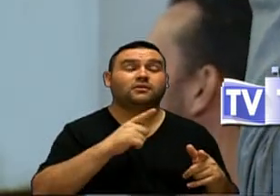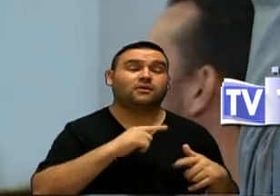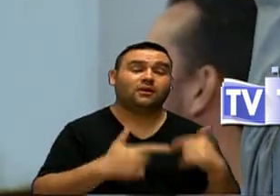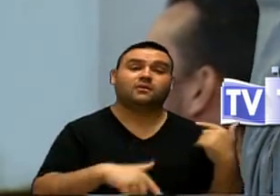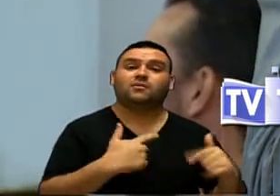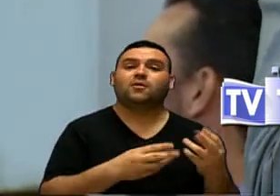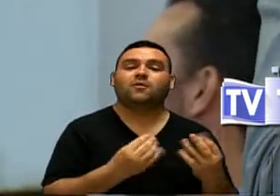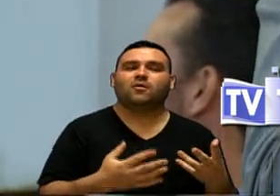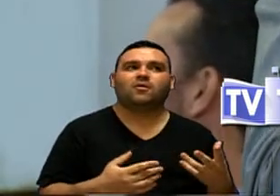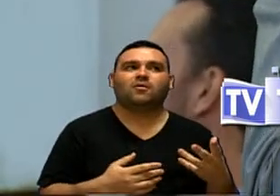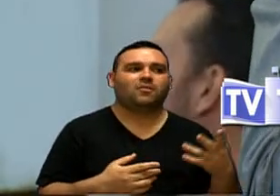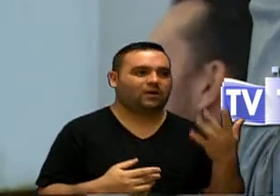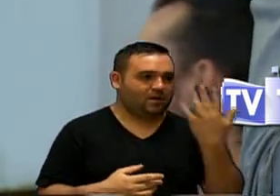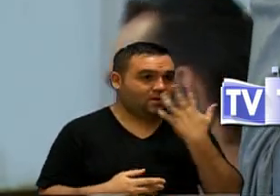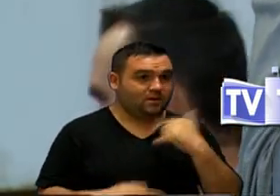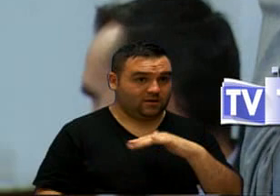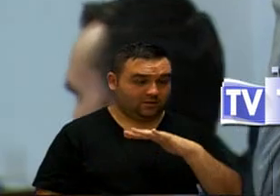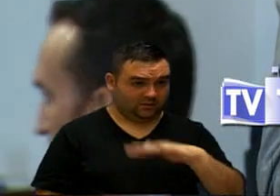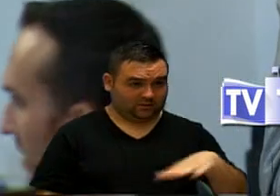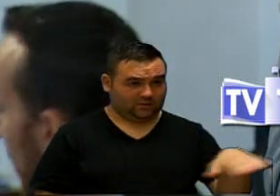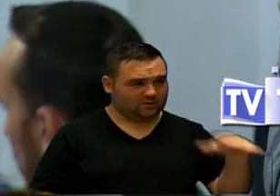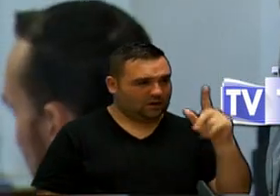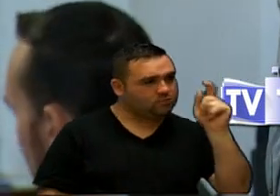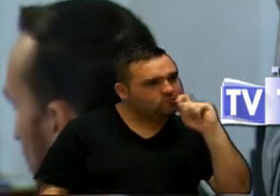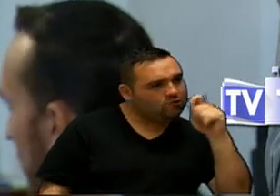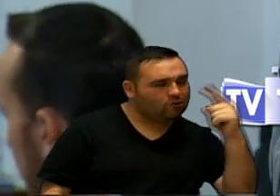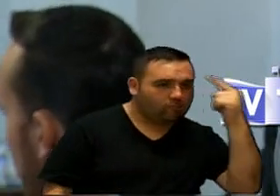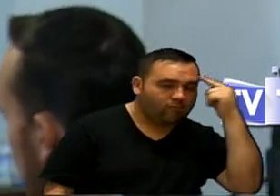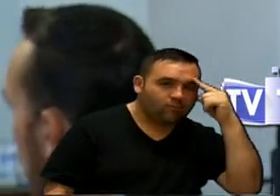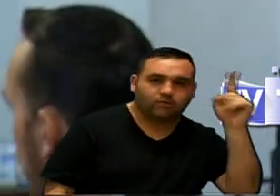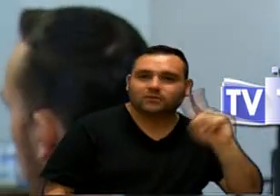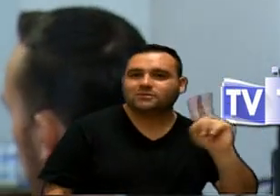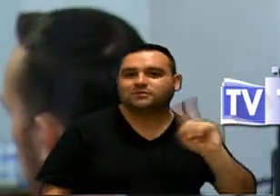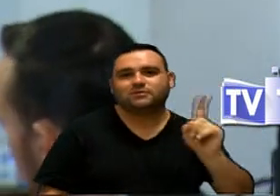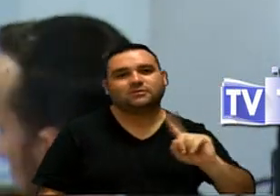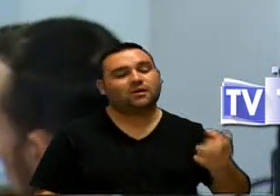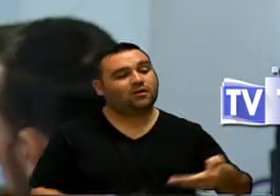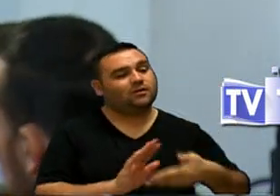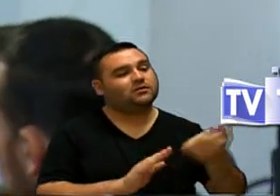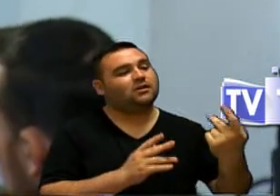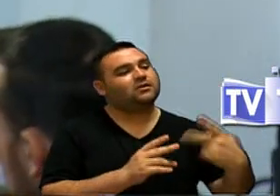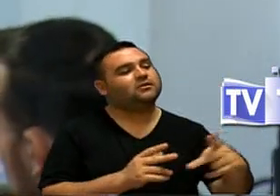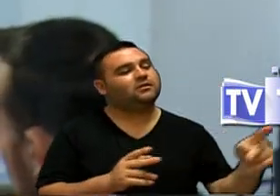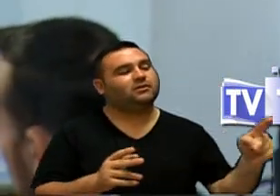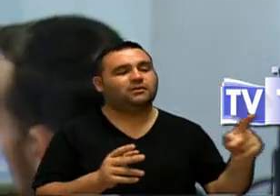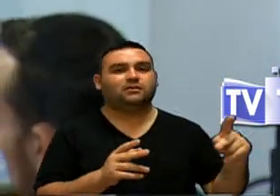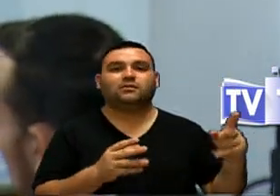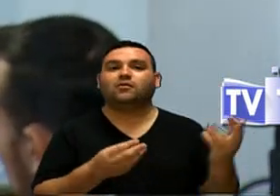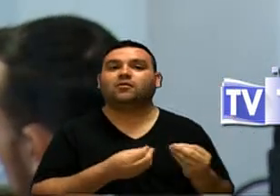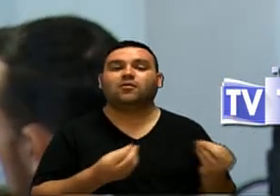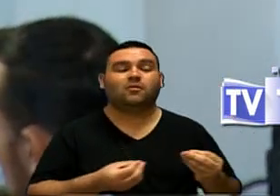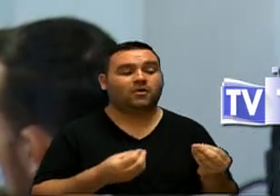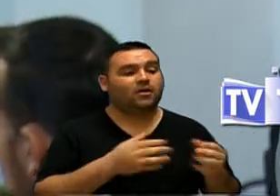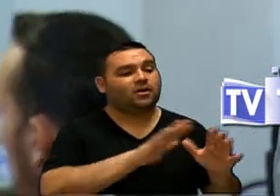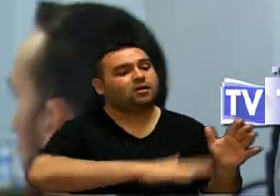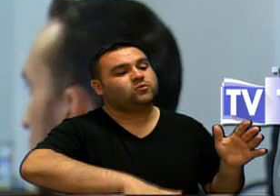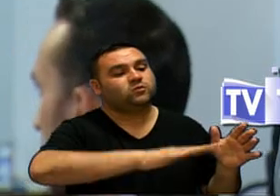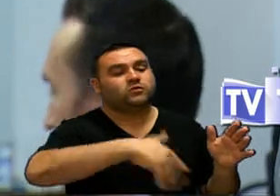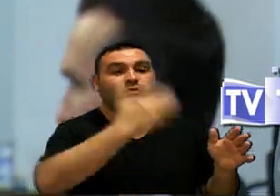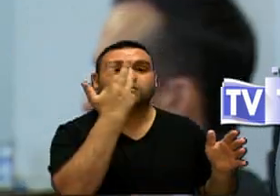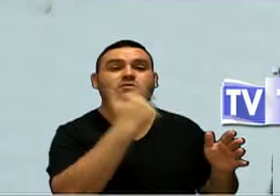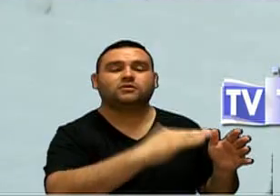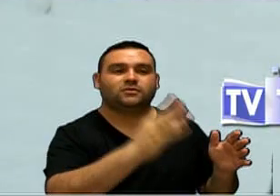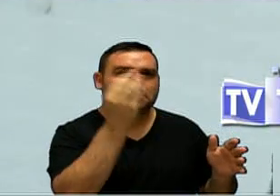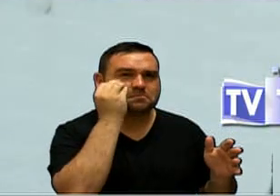está tirando essas crianças das drogas, estão tirando essas crianças da sua cidade, estão dando para elas uma